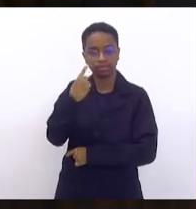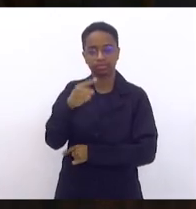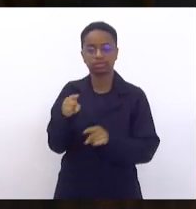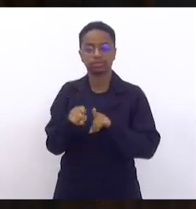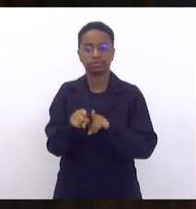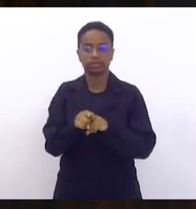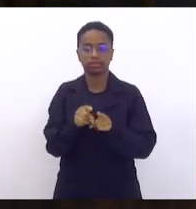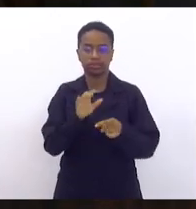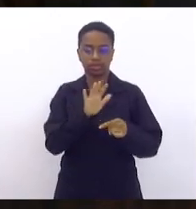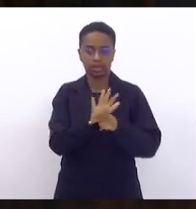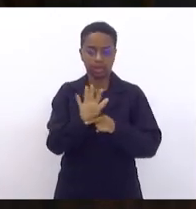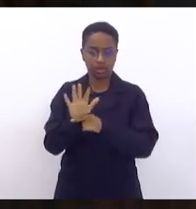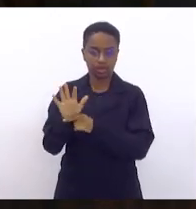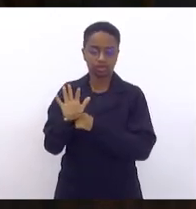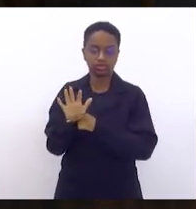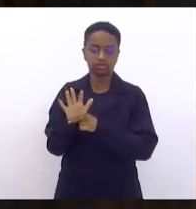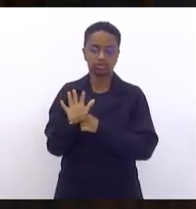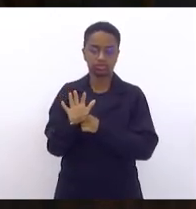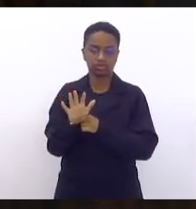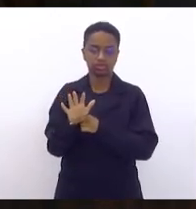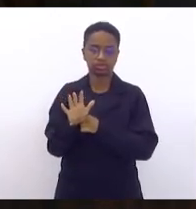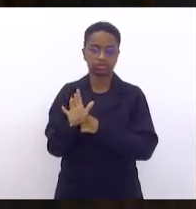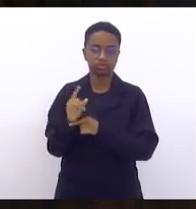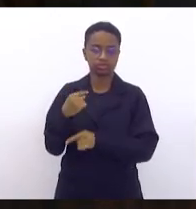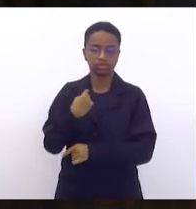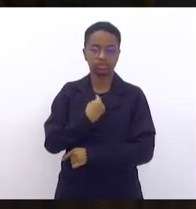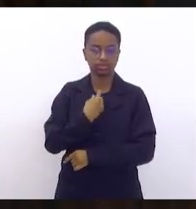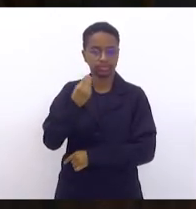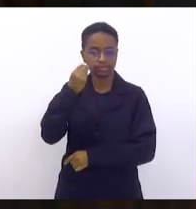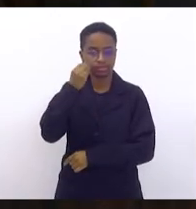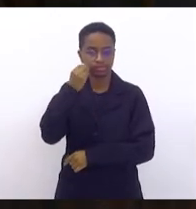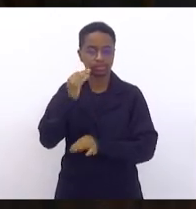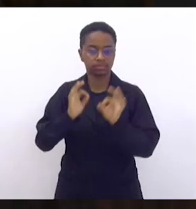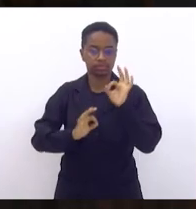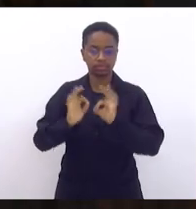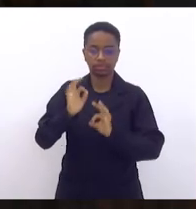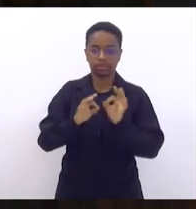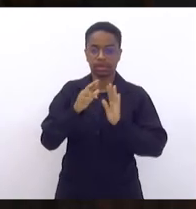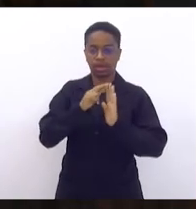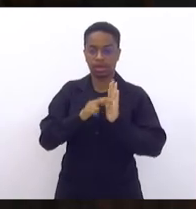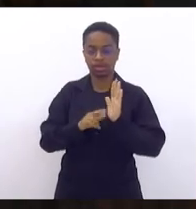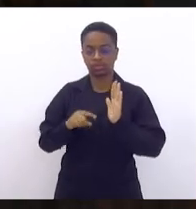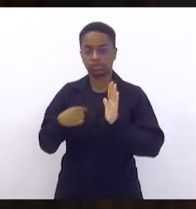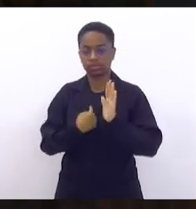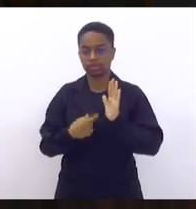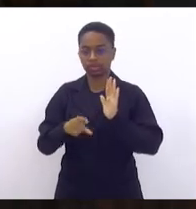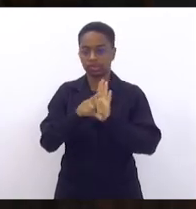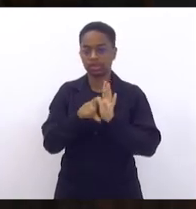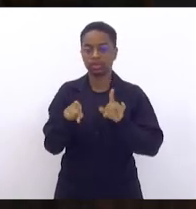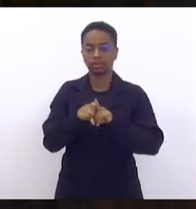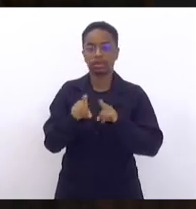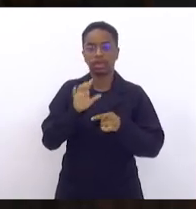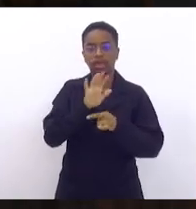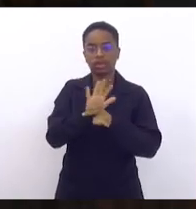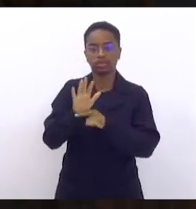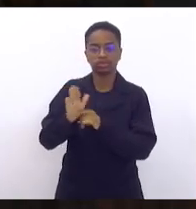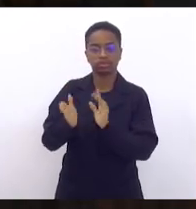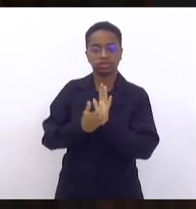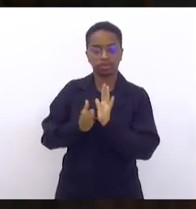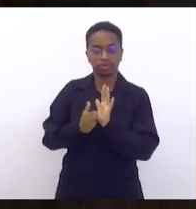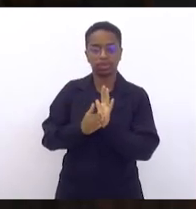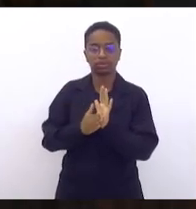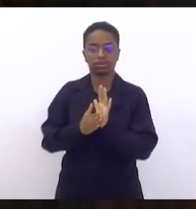quem nos ajuda a a buscar regulamentações das nossas leis é quem não nos ajuda na proposta na